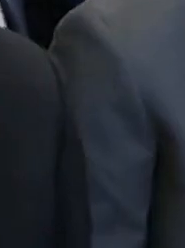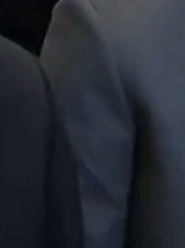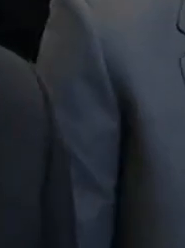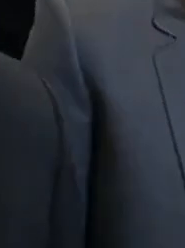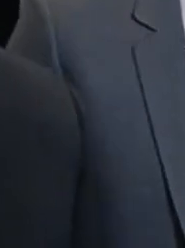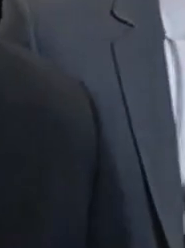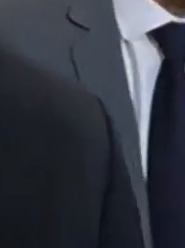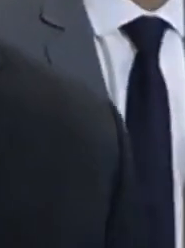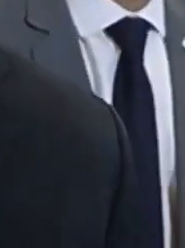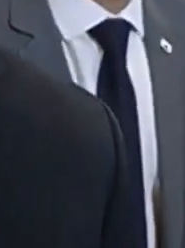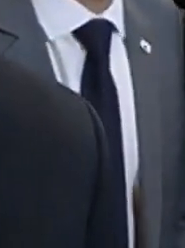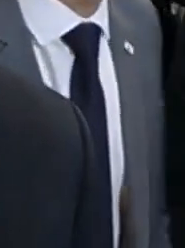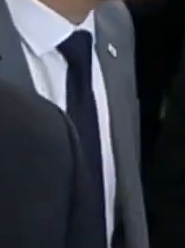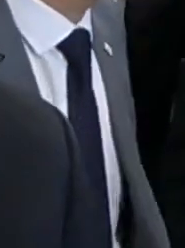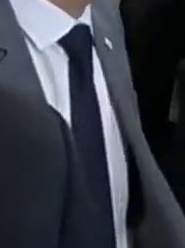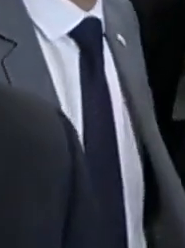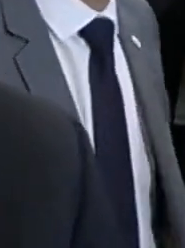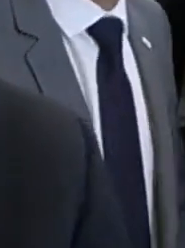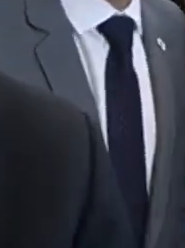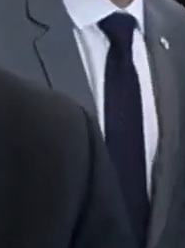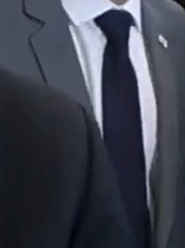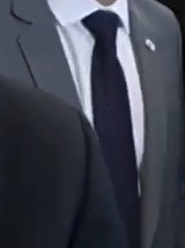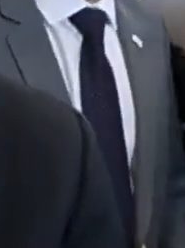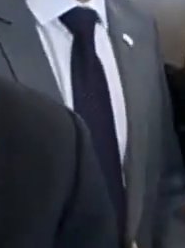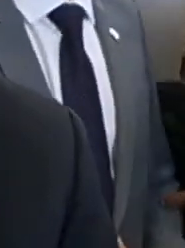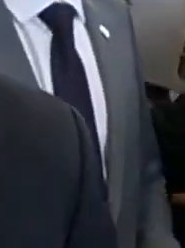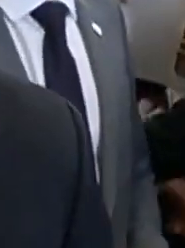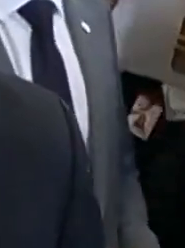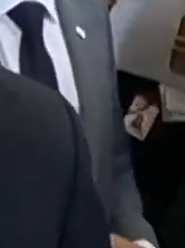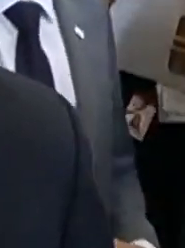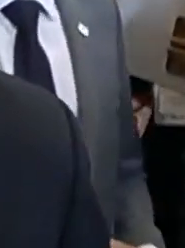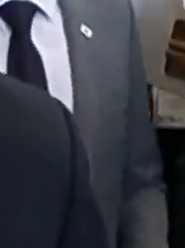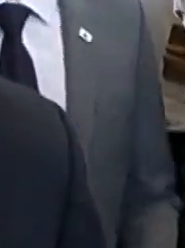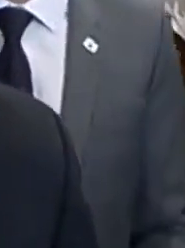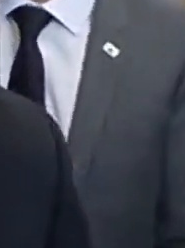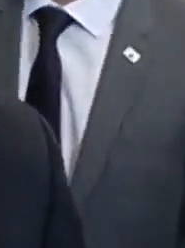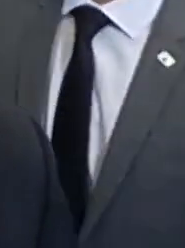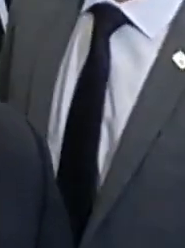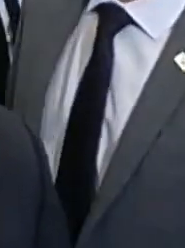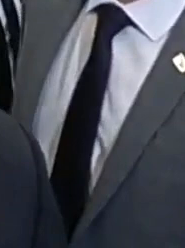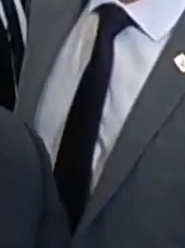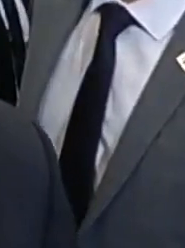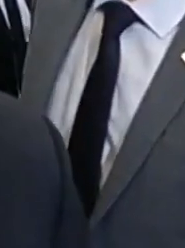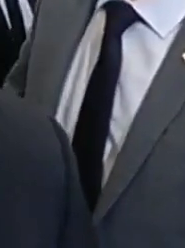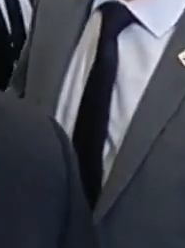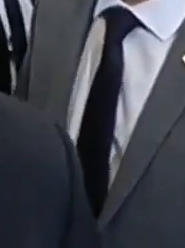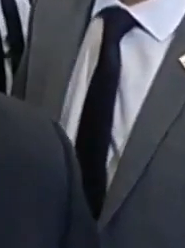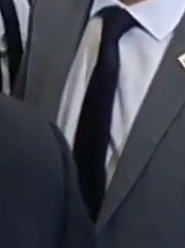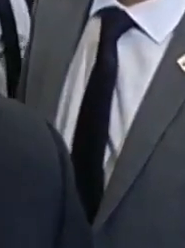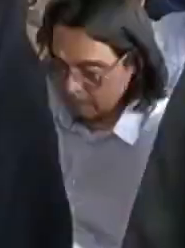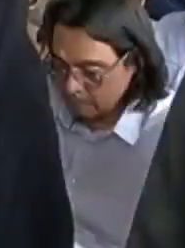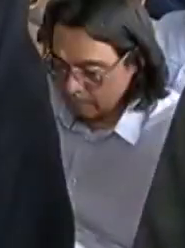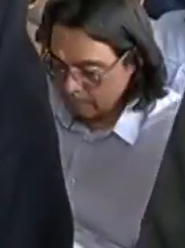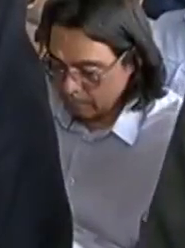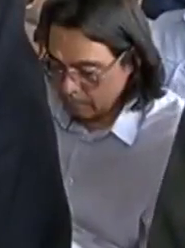deputados. E eu volto a falar agora com o repórter Hamilton Zica, que está aqui do lado de fora do Salão Nobre. Hamilton, é com você.